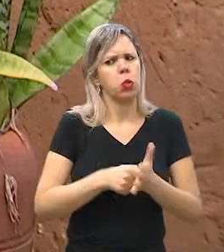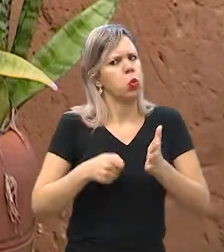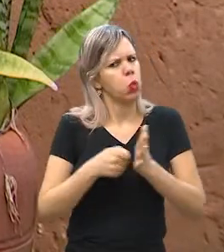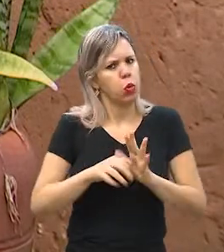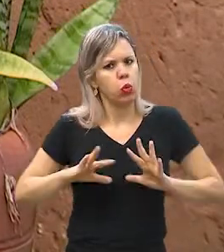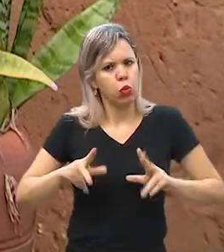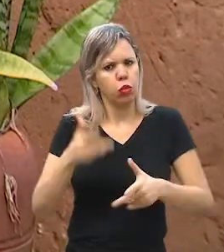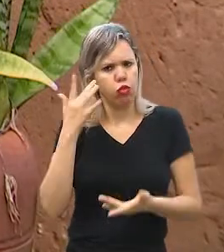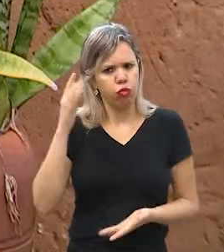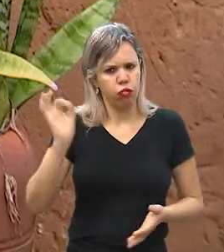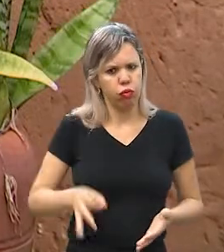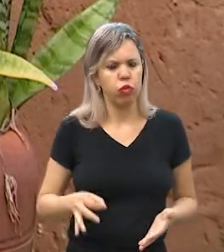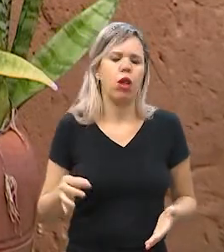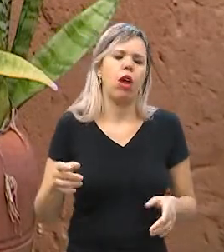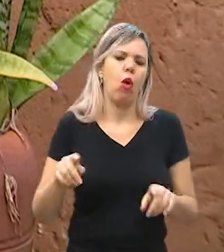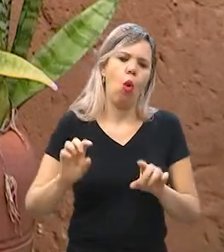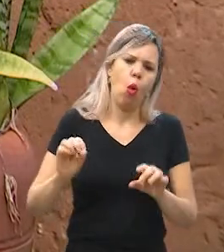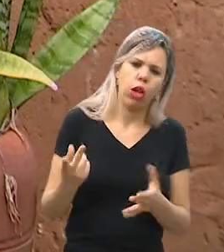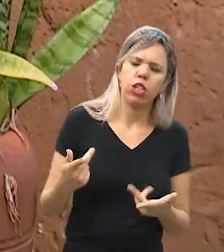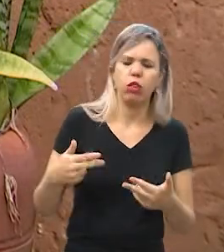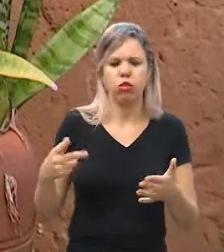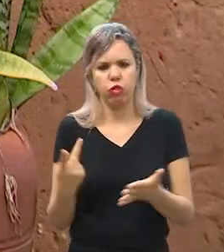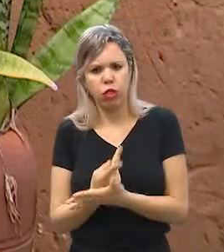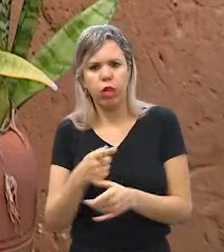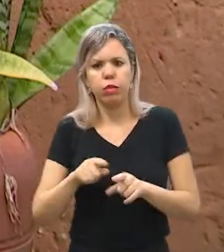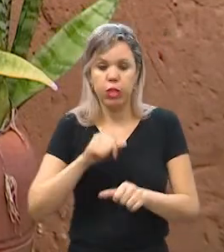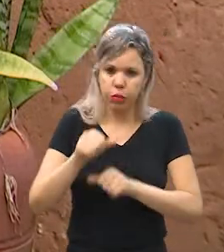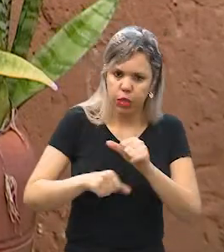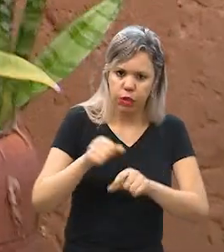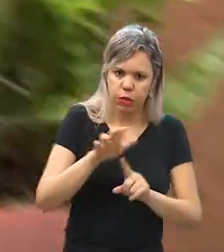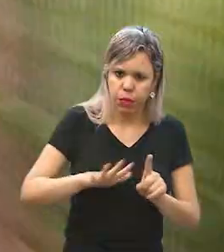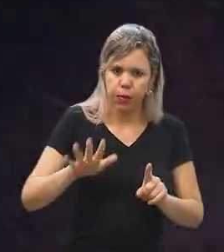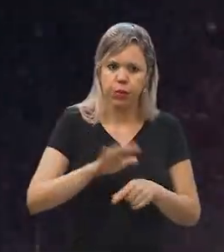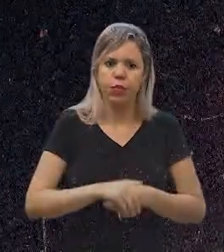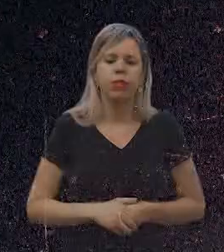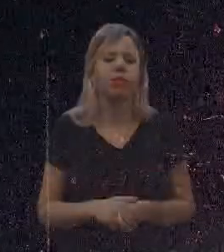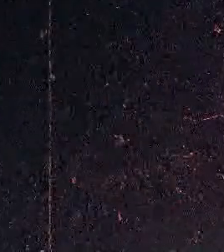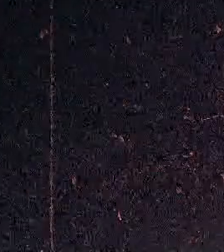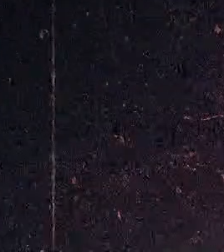tudo aquilo que ela achava que estava errado e que precisava ser mudado na sociedade.